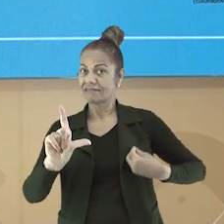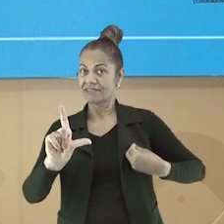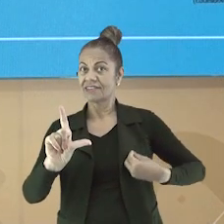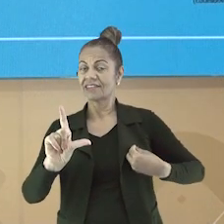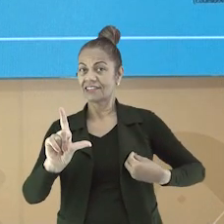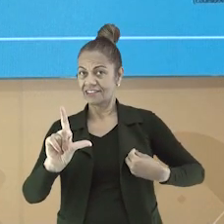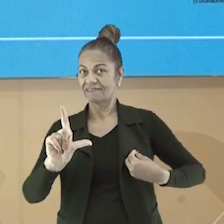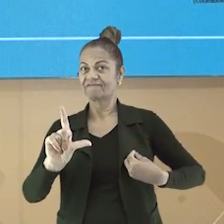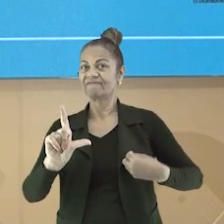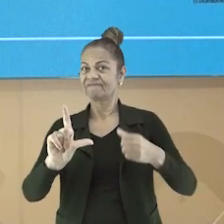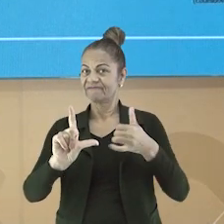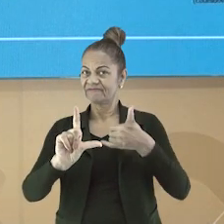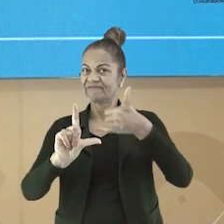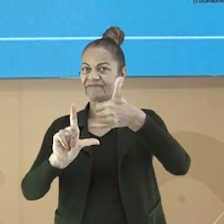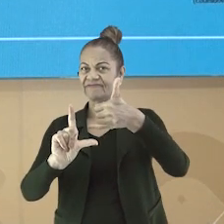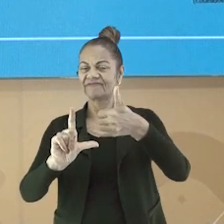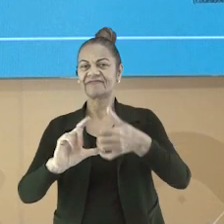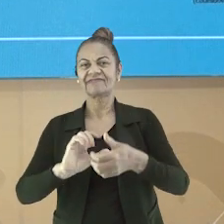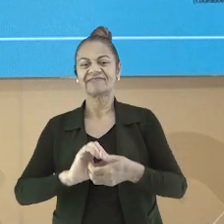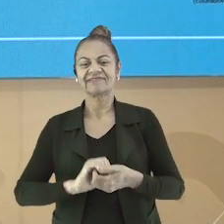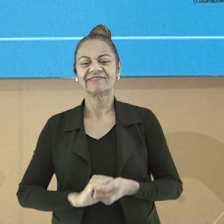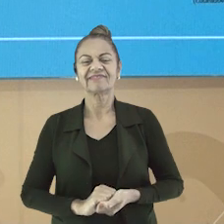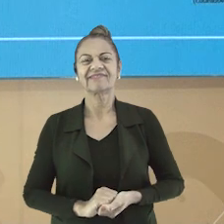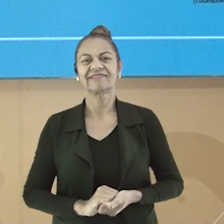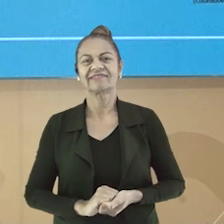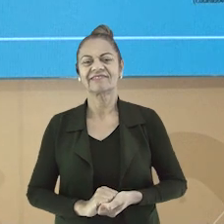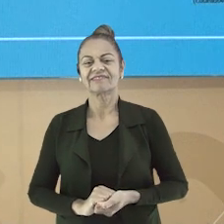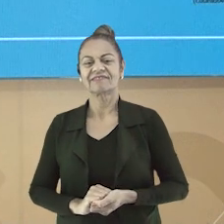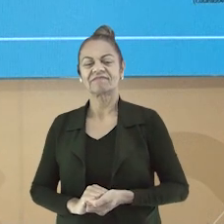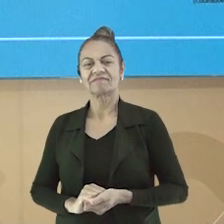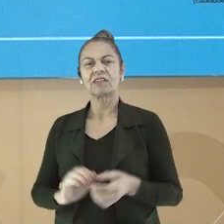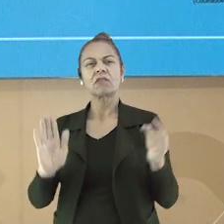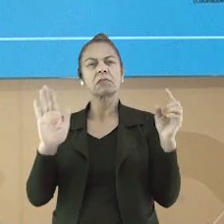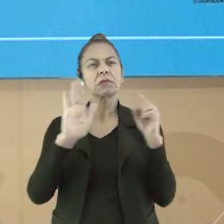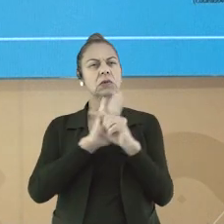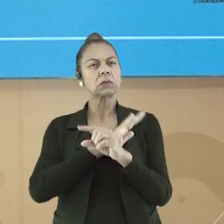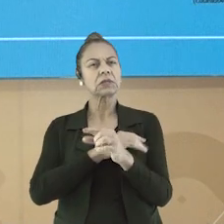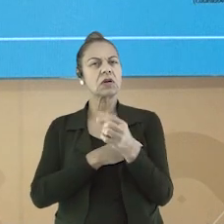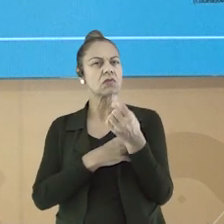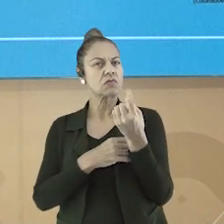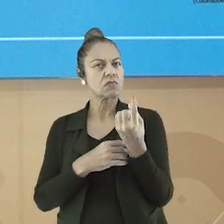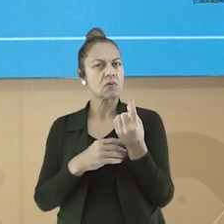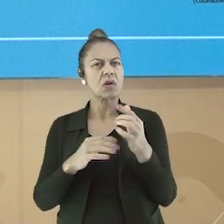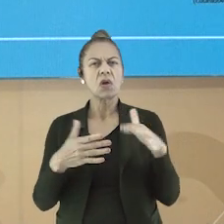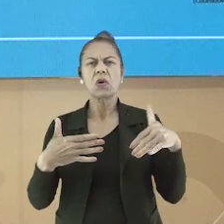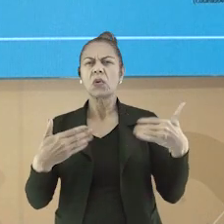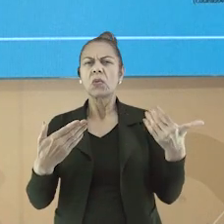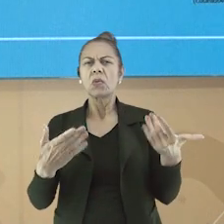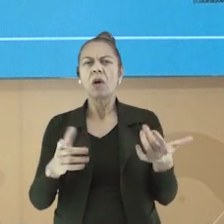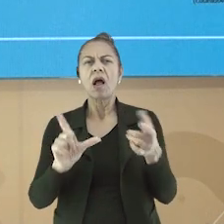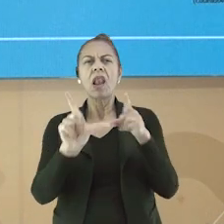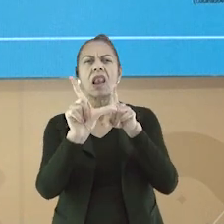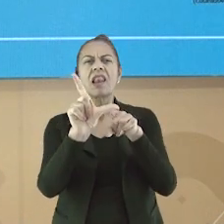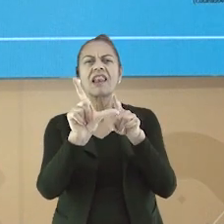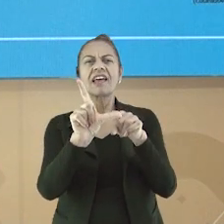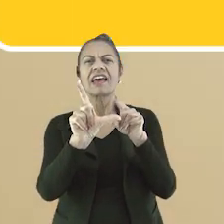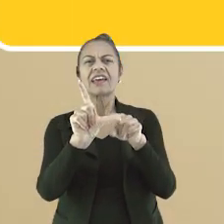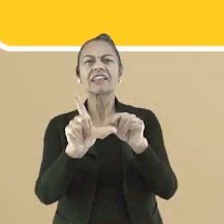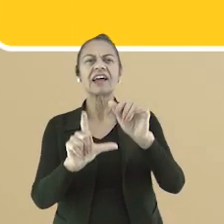na aula de hoje? Se ainda não, aponte o seu celular para o QR Code que aparece na sua tela e marque a sua presença.